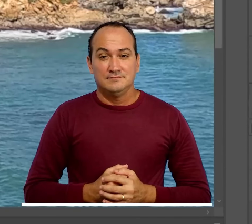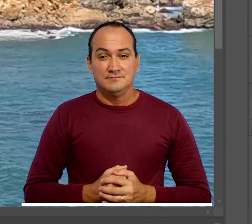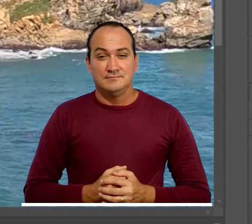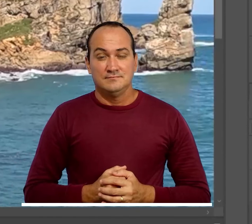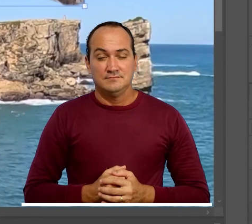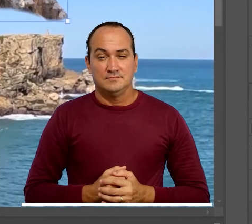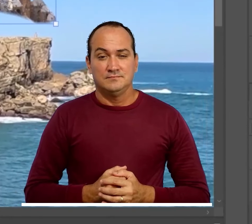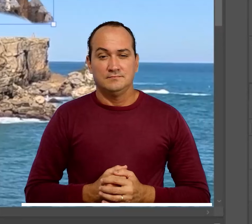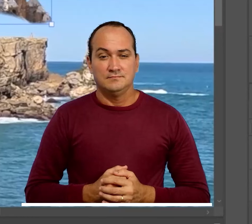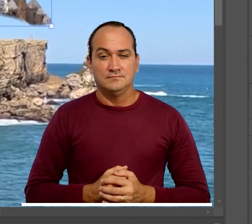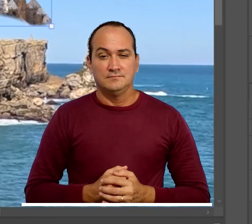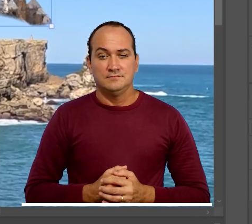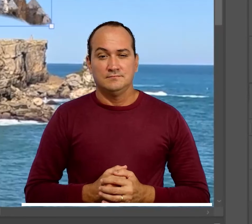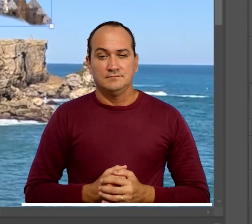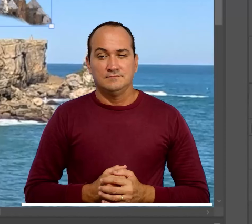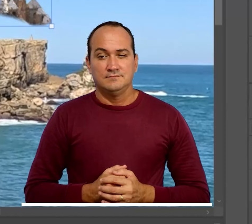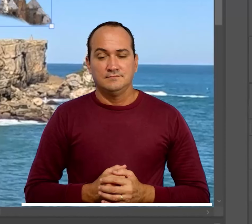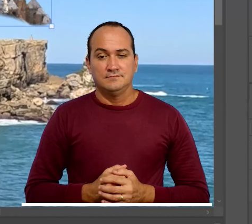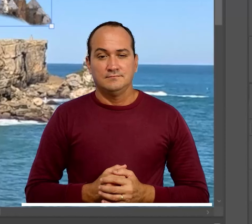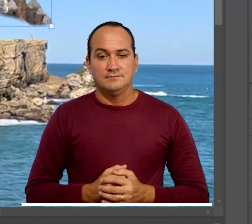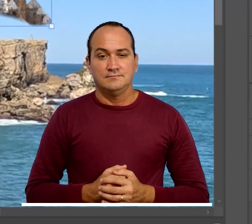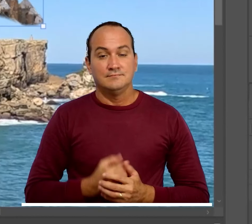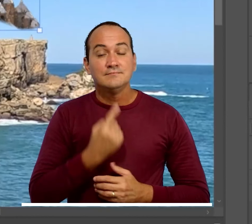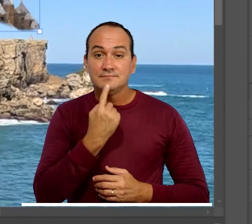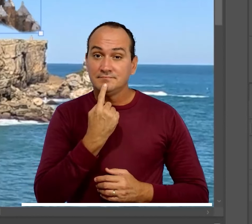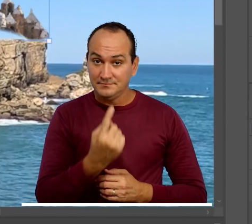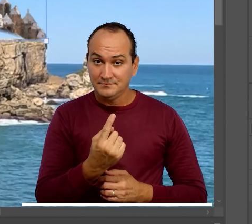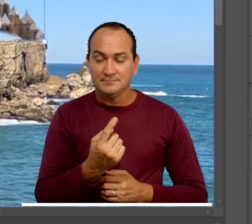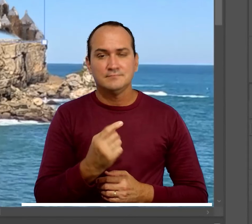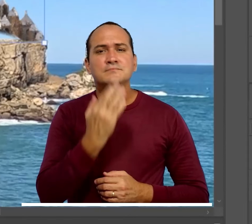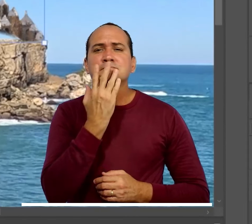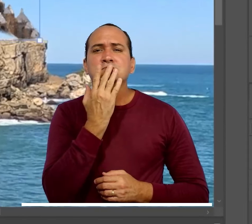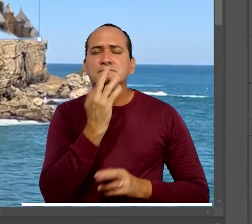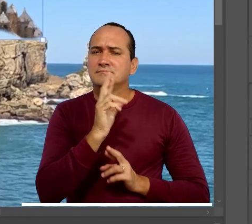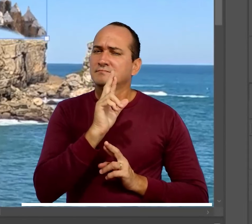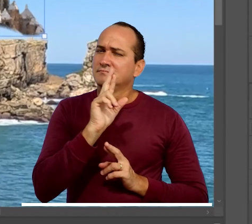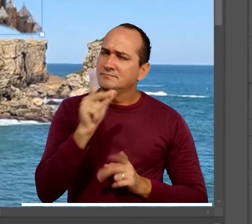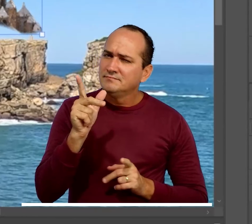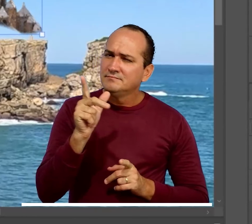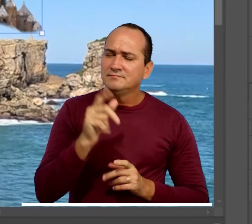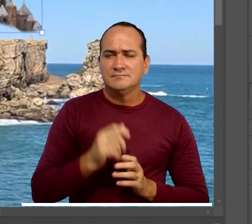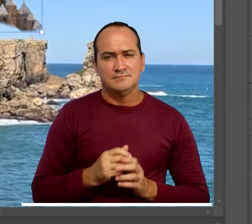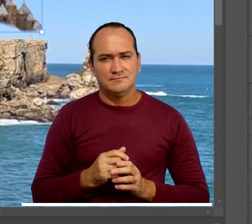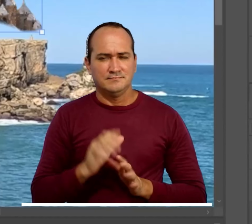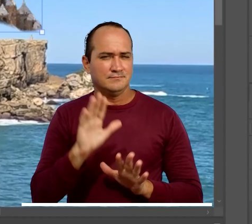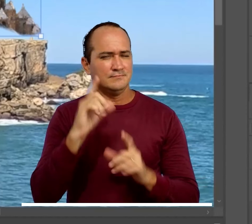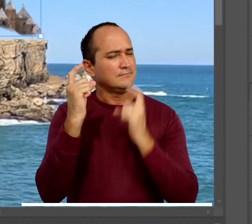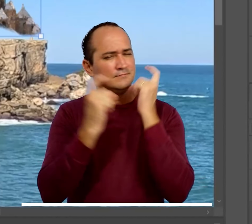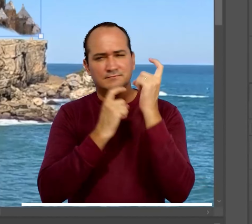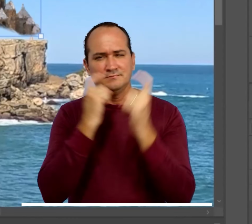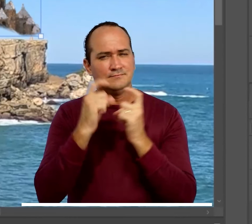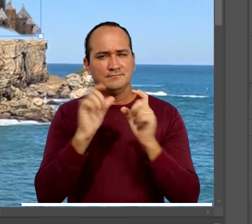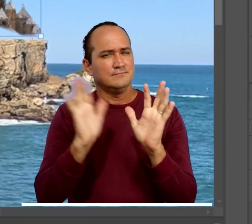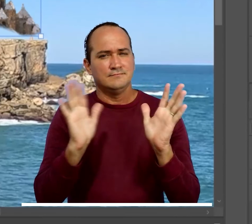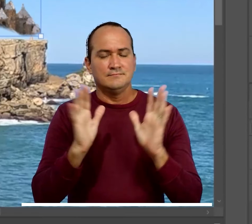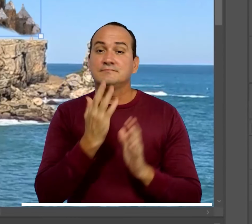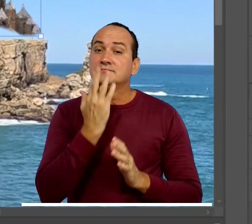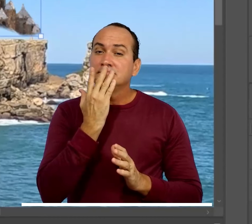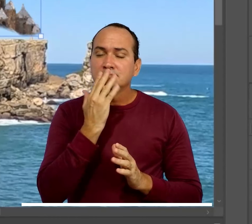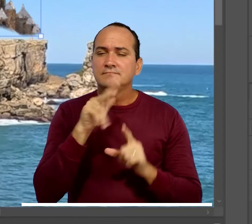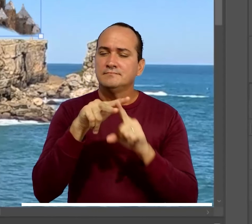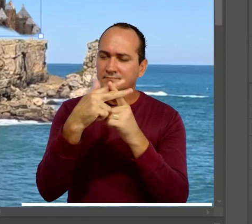Vou ver um pouquinho aqui minha tela, ok. Como eu falei para vocês, a cor está completamente diferente, mas vocês não têm que se preocupar com isso, porque, como eu